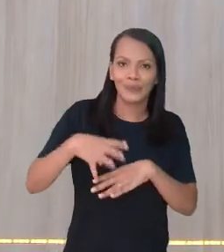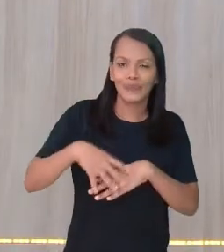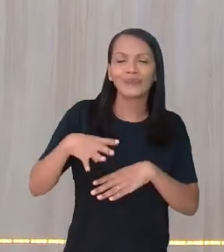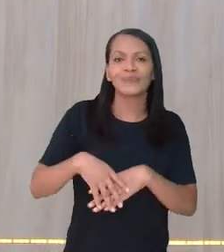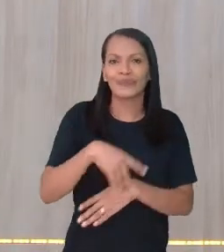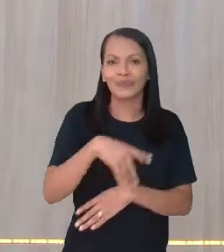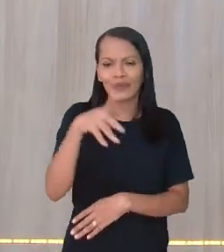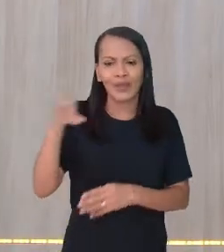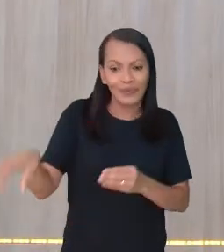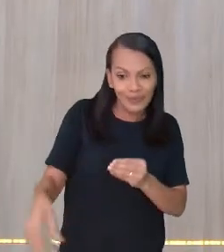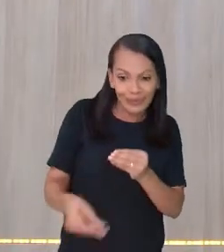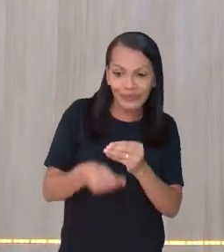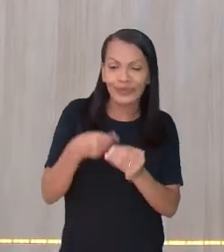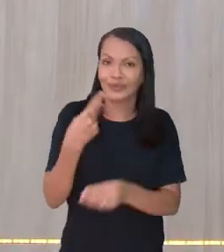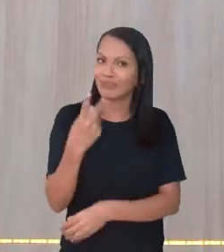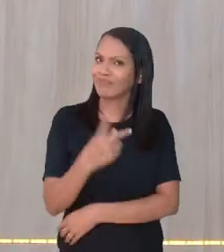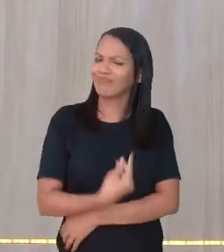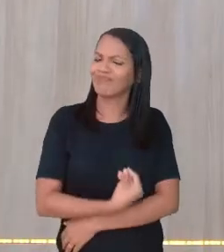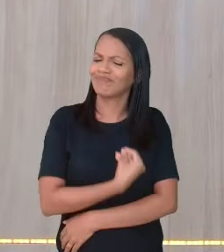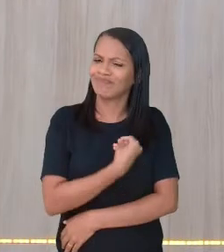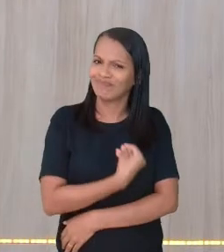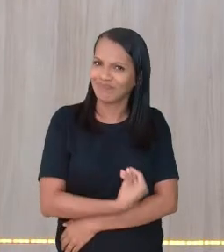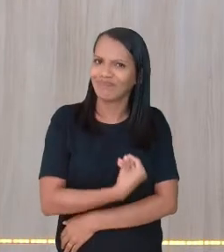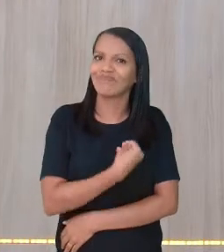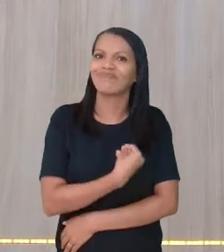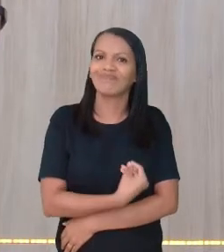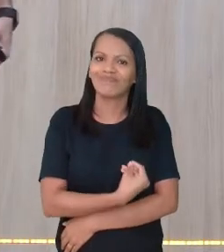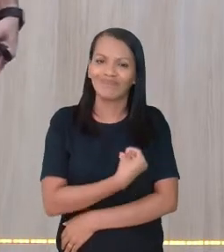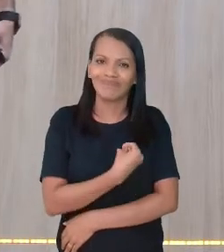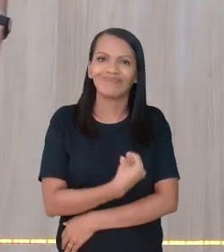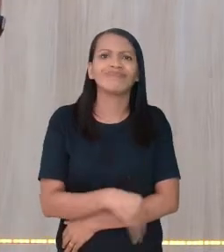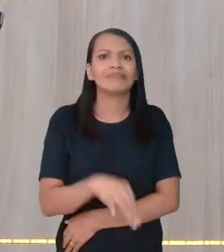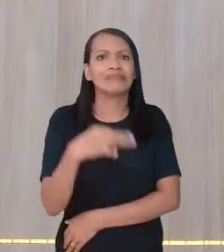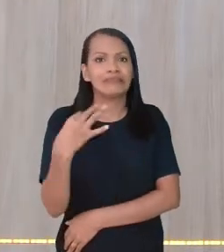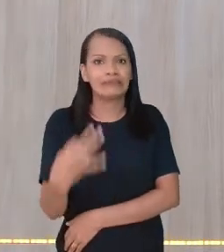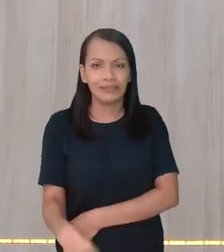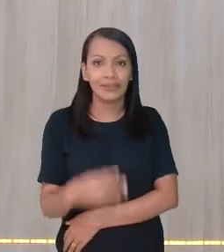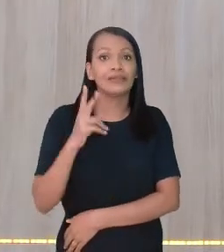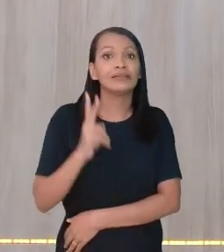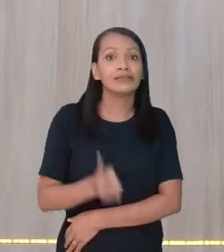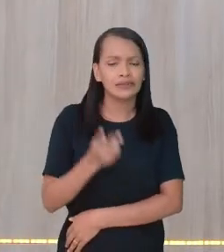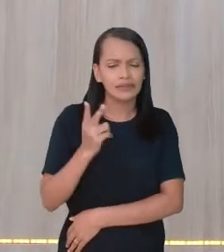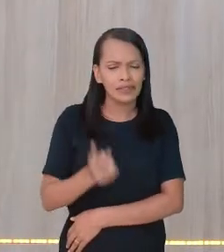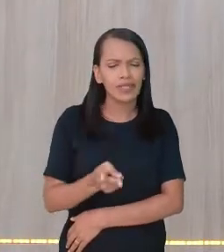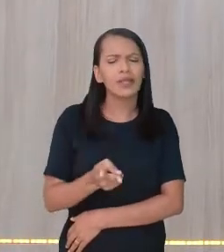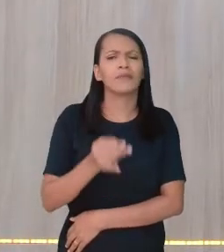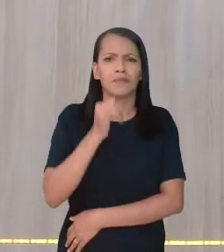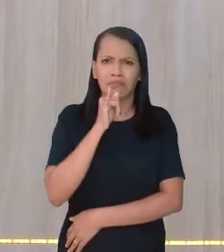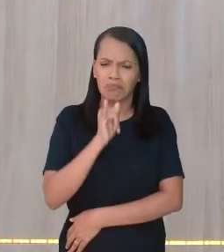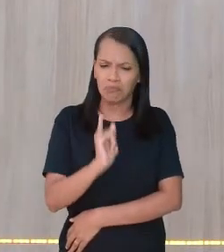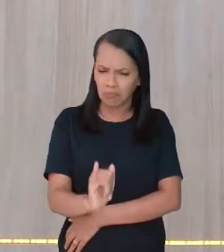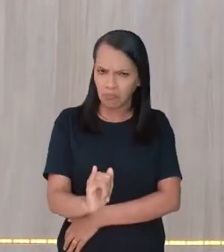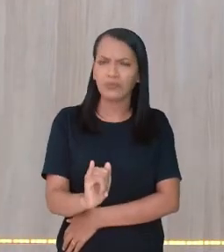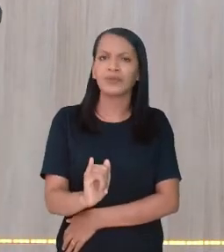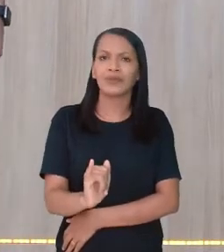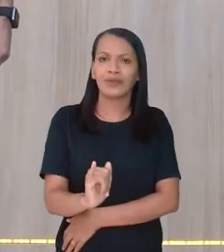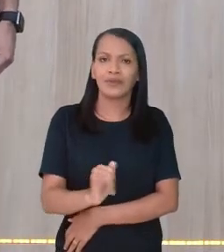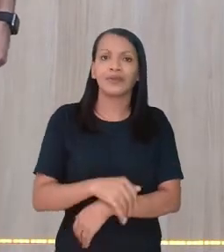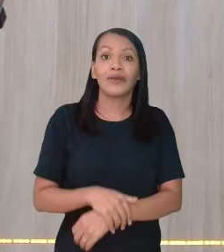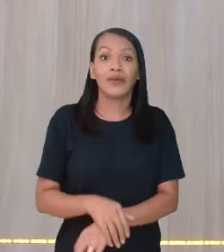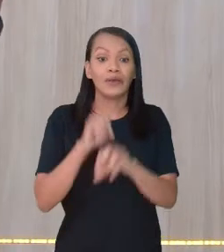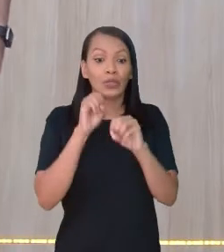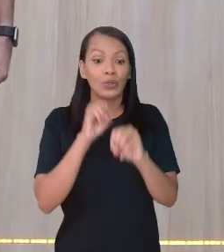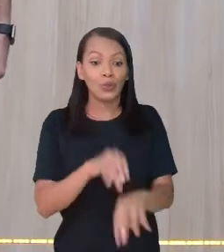que vai agregar bastante aí na sua vida, certo? Eu sempre costumo dizer que o ensino, né,